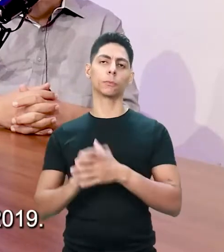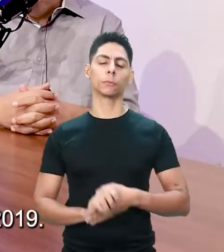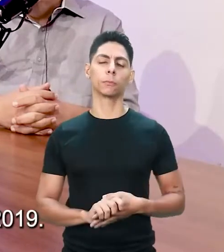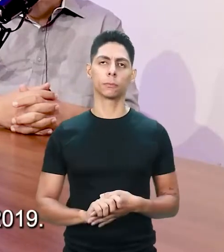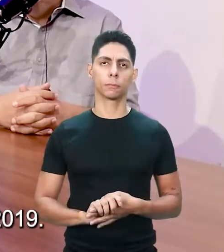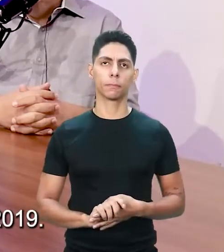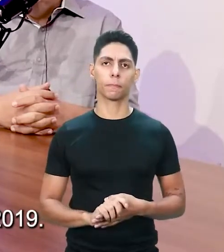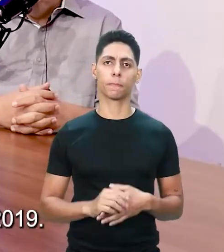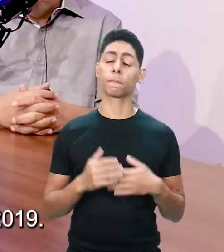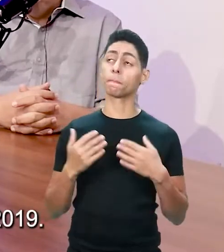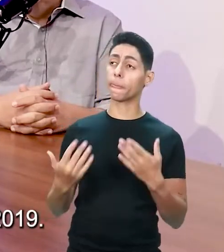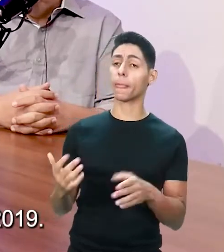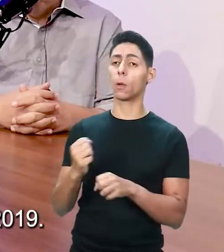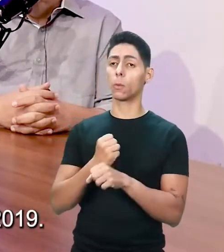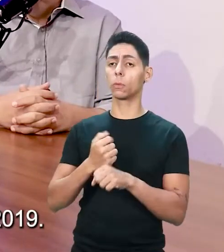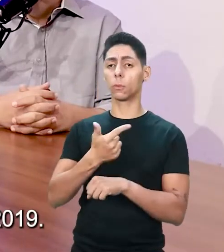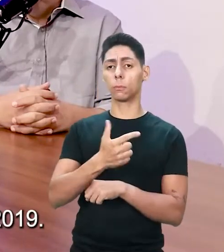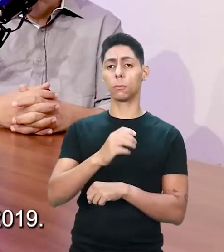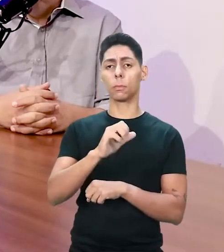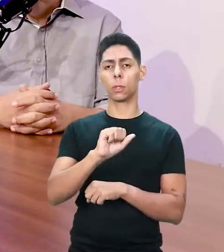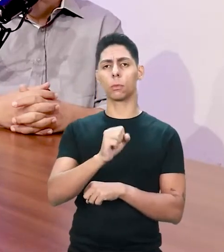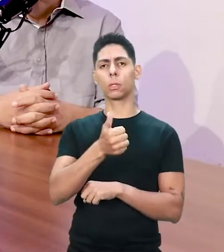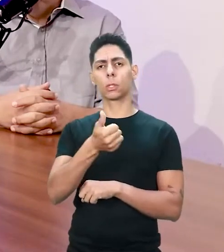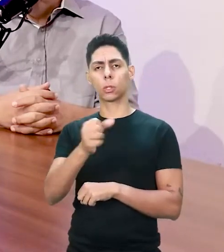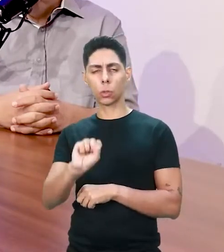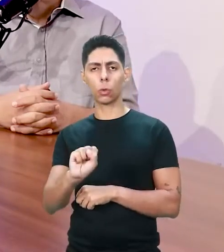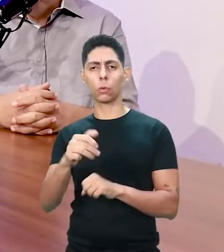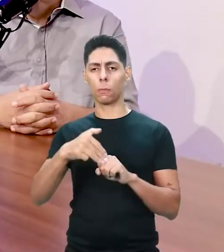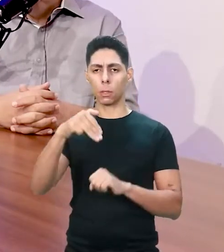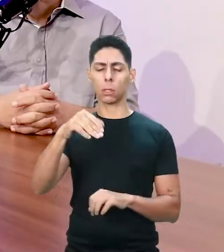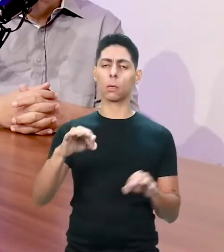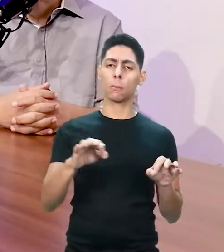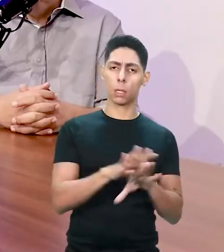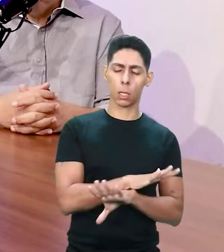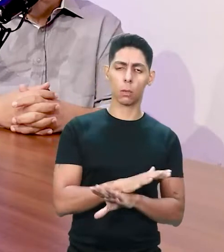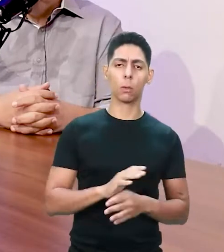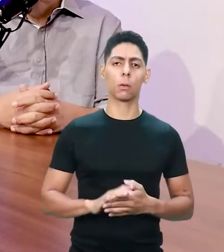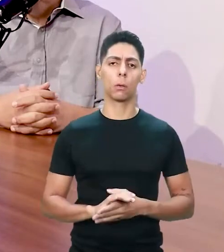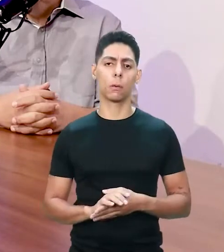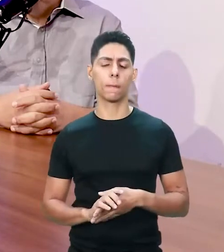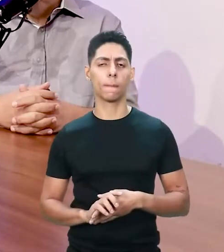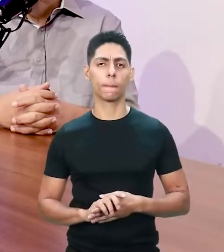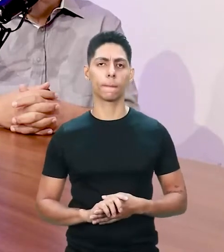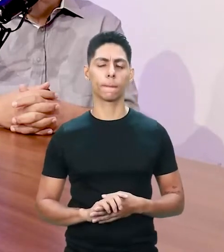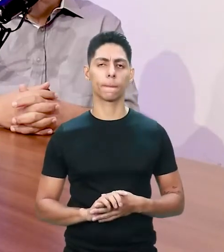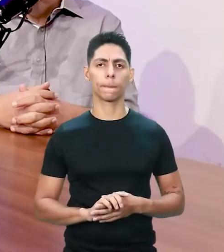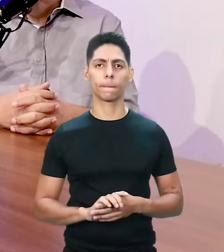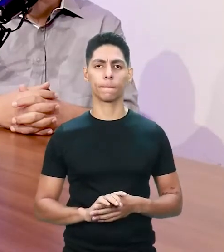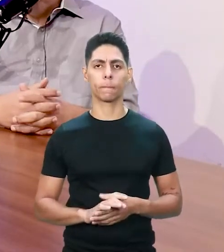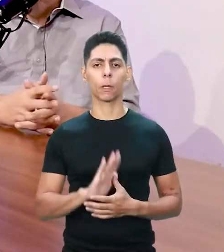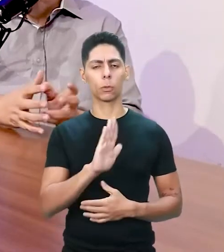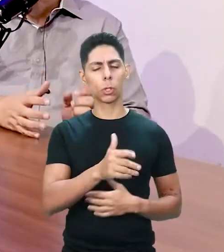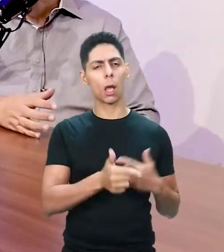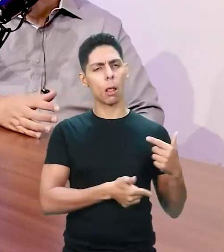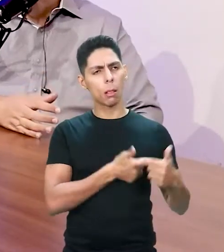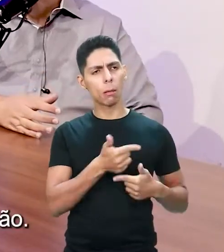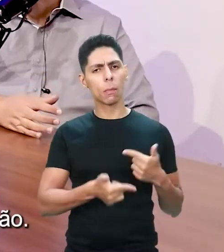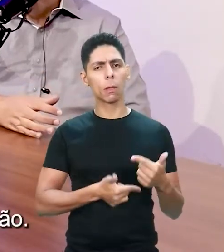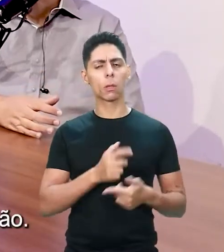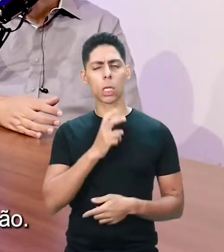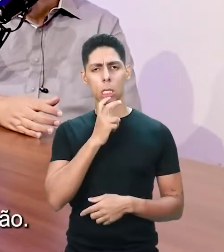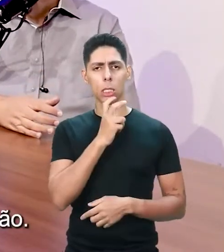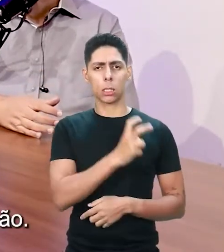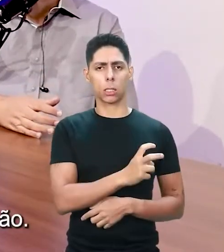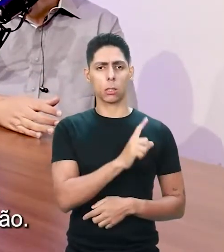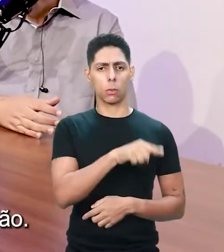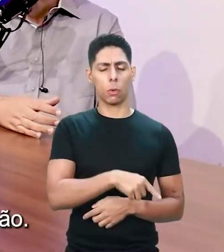em 2018 eu concluí meu mestrado, em 2019... Então eu estava na Dutra, né? Eu brinco que eu tinha trabalhado 5 anos, eu trabalhei